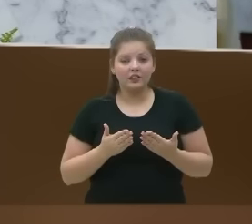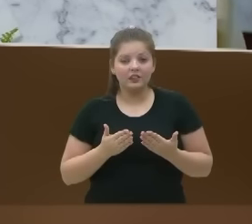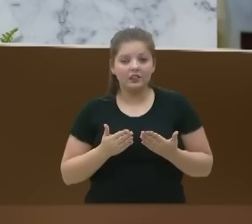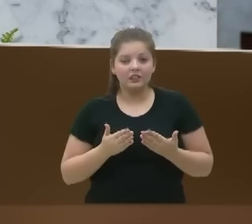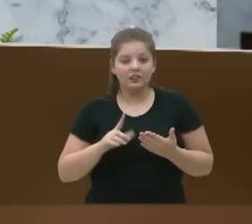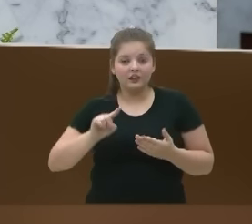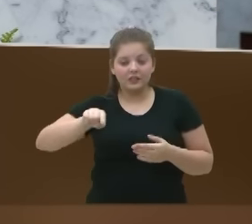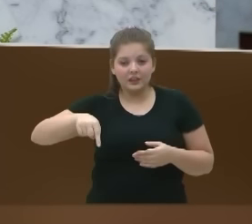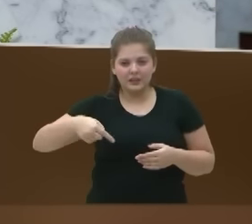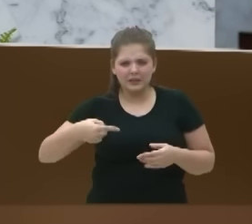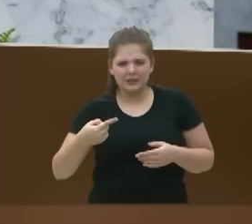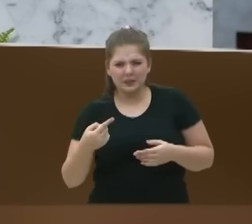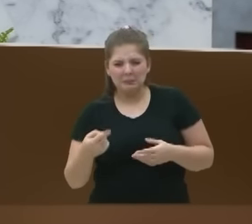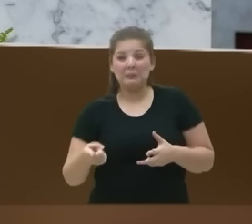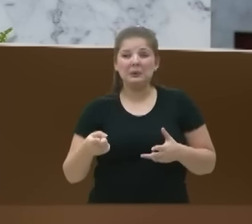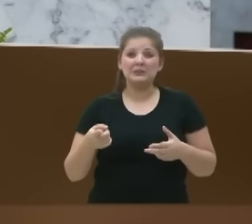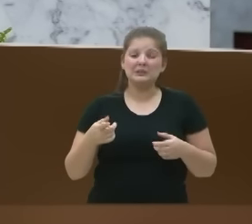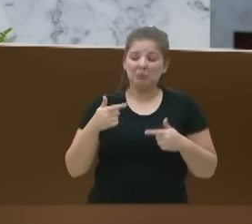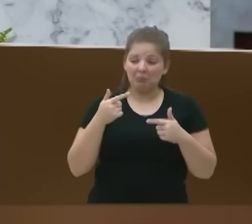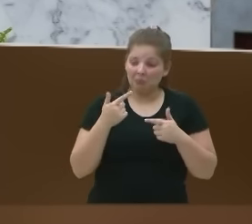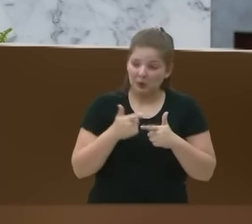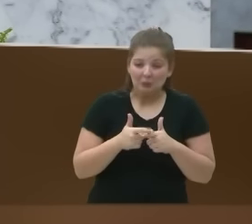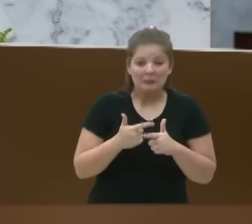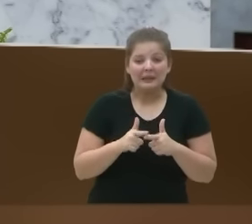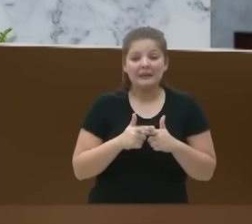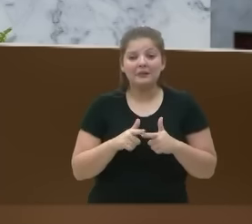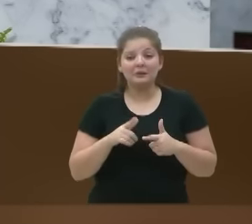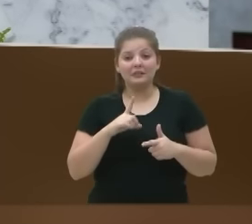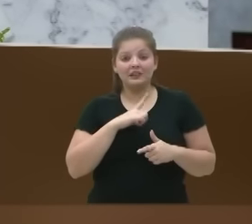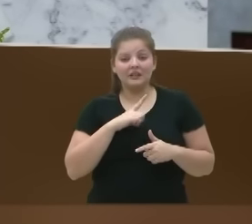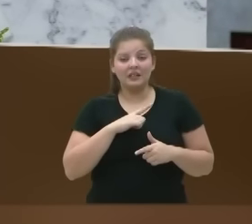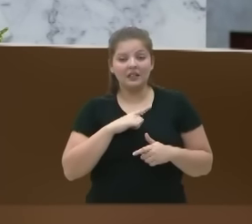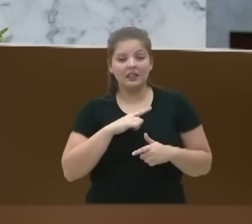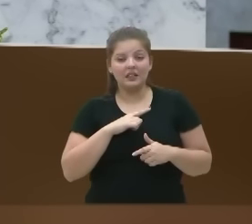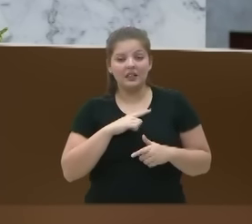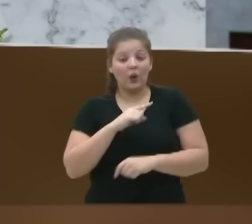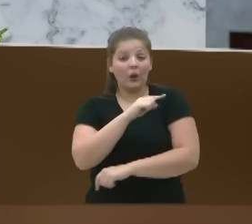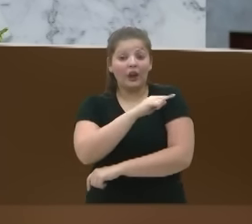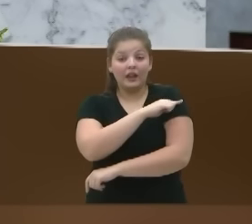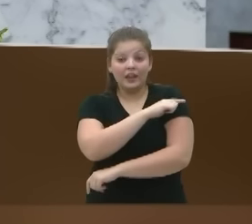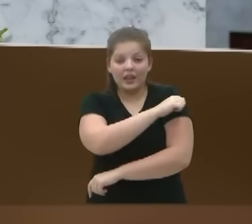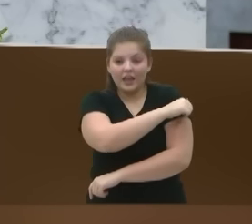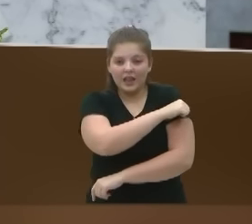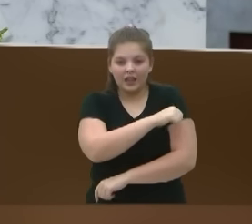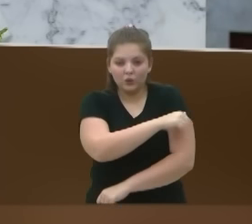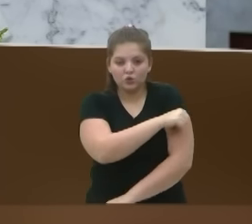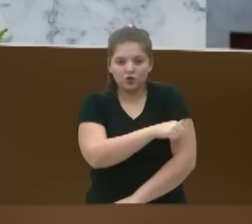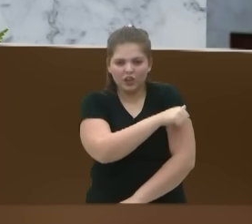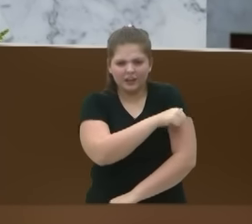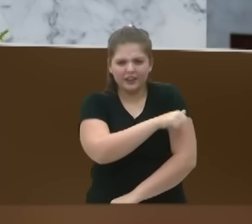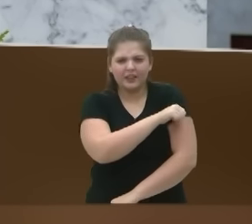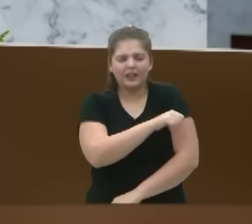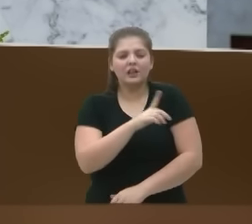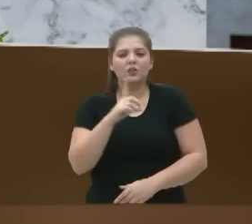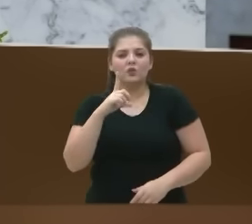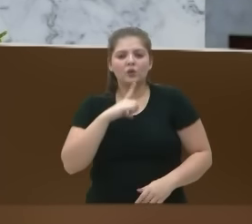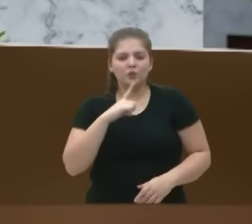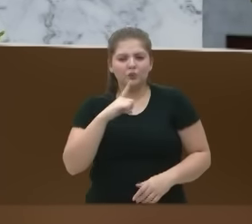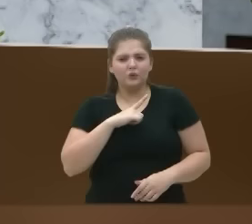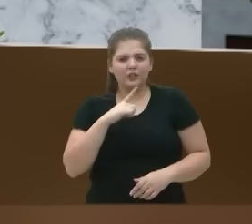definitivamente, depois de uns percalços, Rio de Janeiro, na terra de